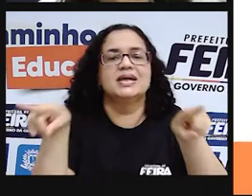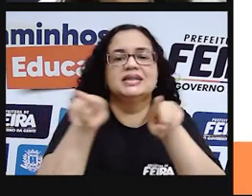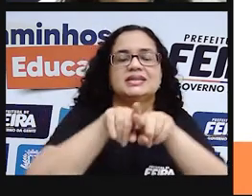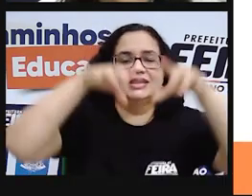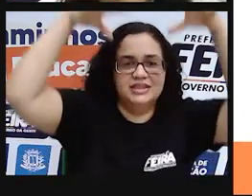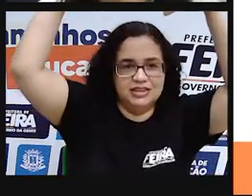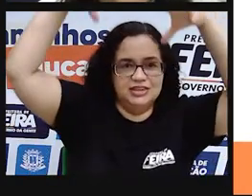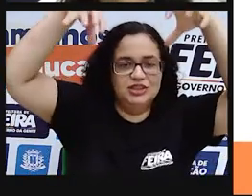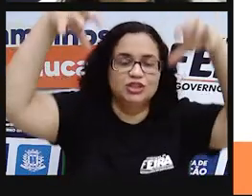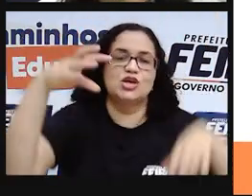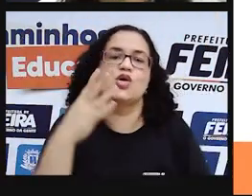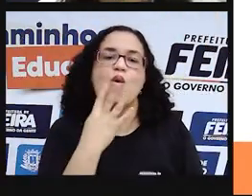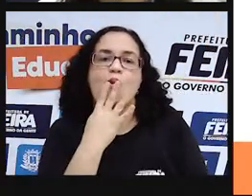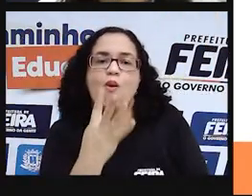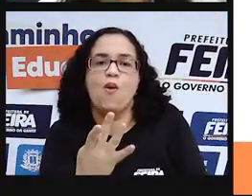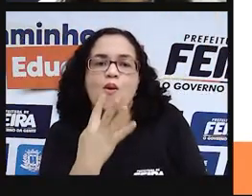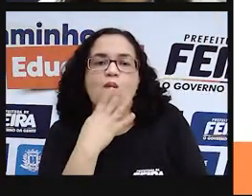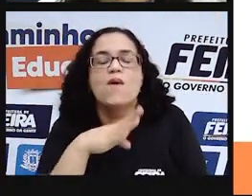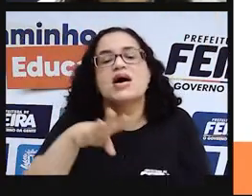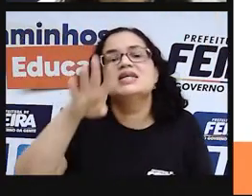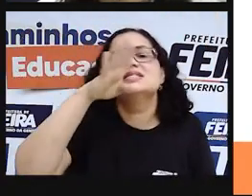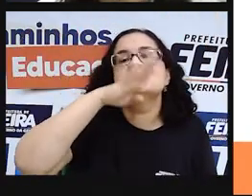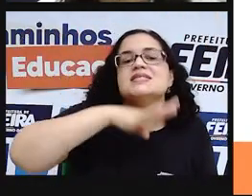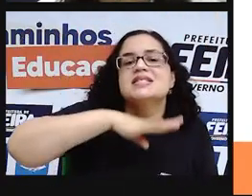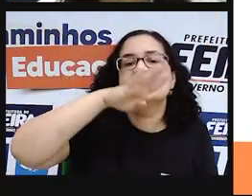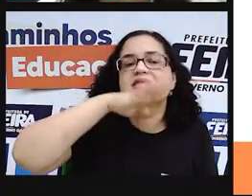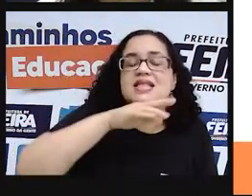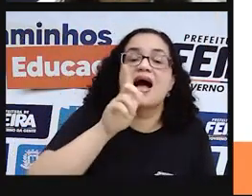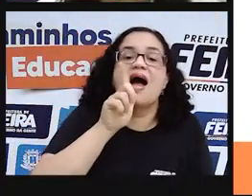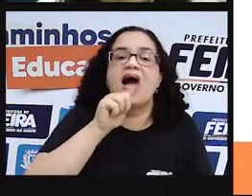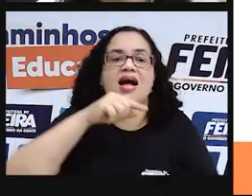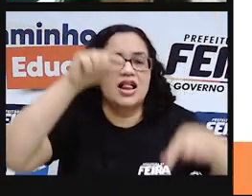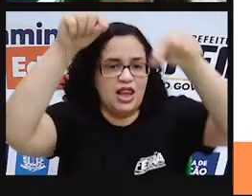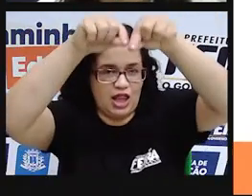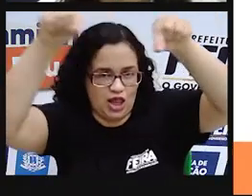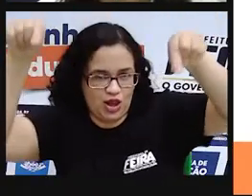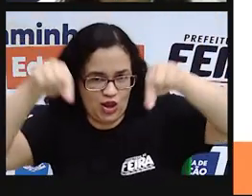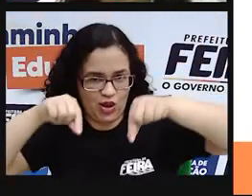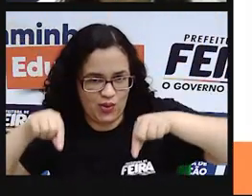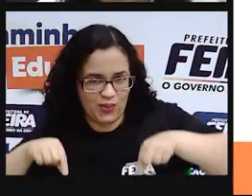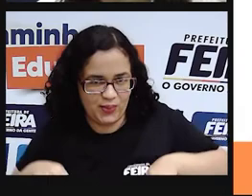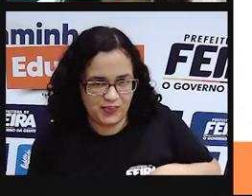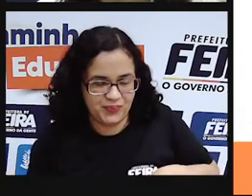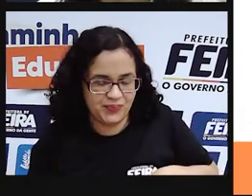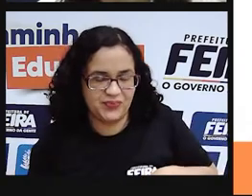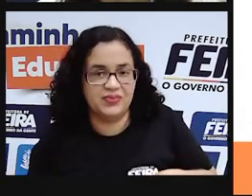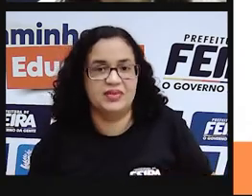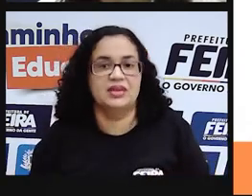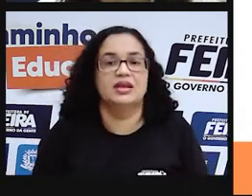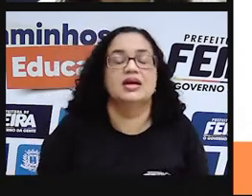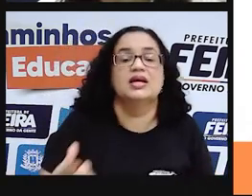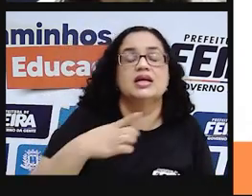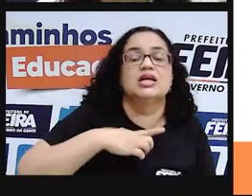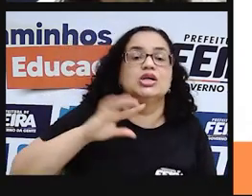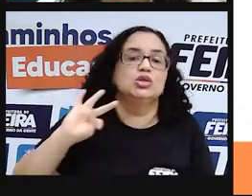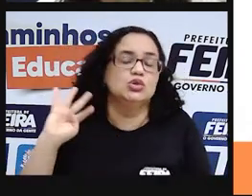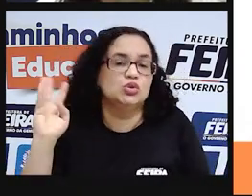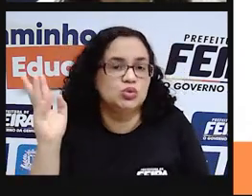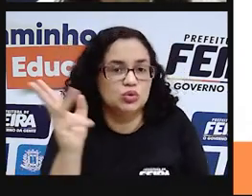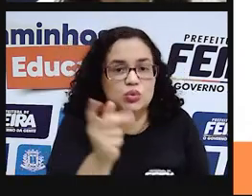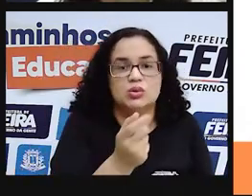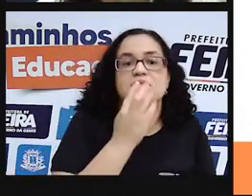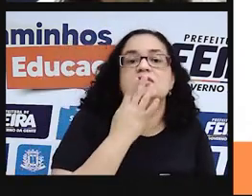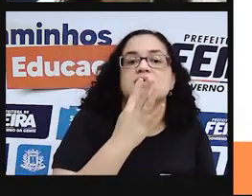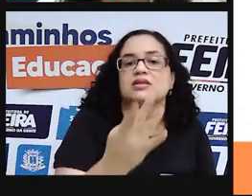chuva de cores da tarde que explode a lagoa brilha a lagoa se pinta de todas as